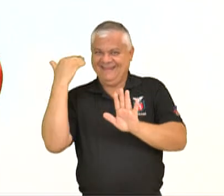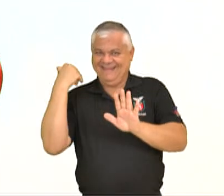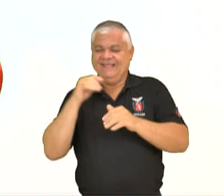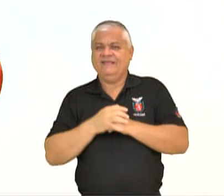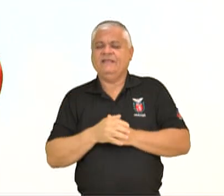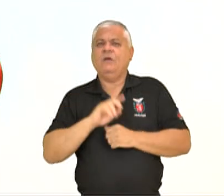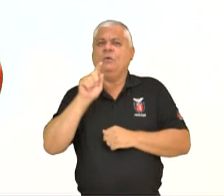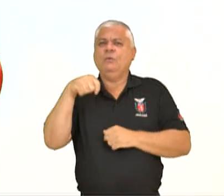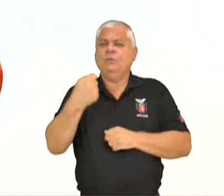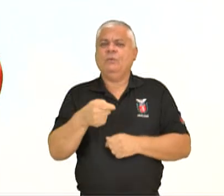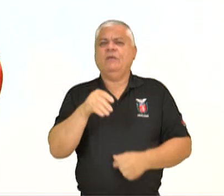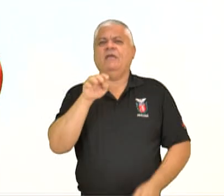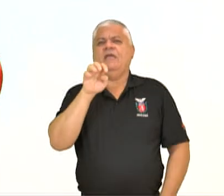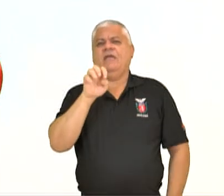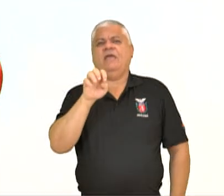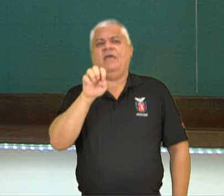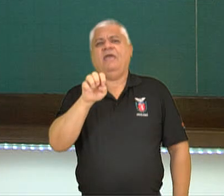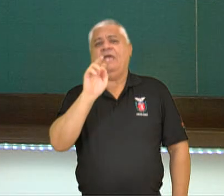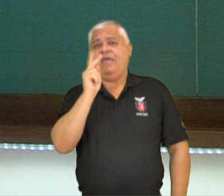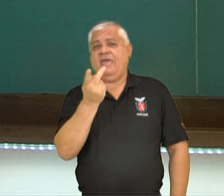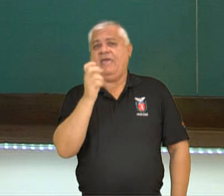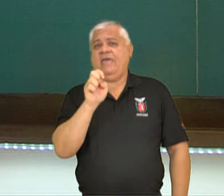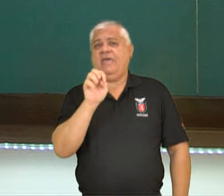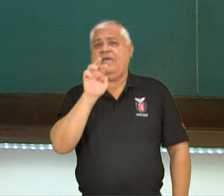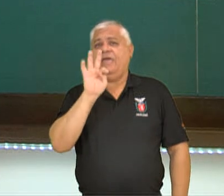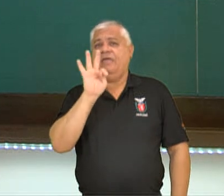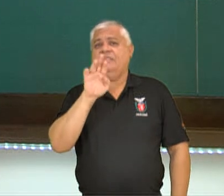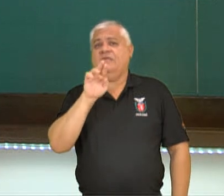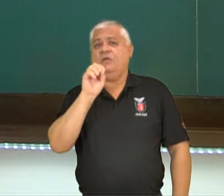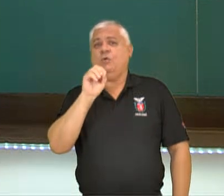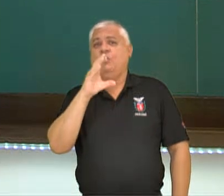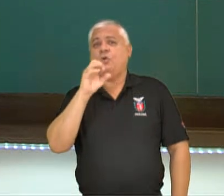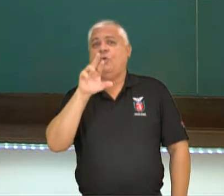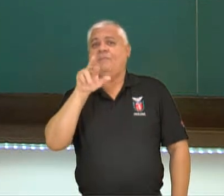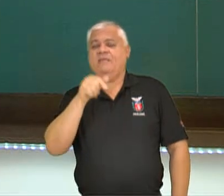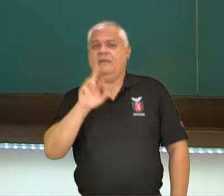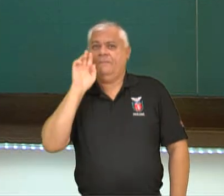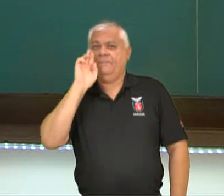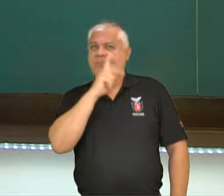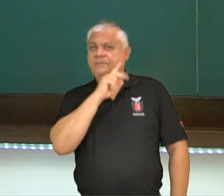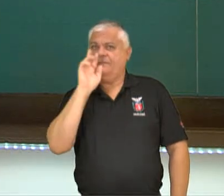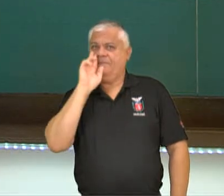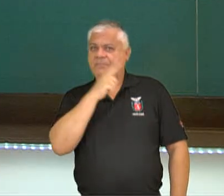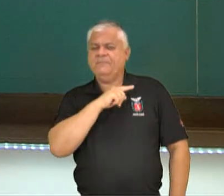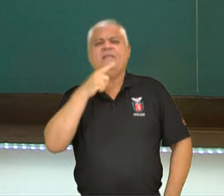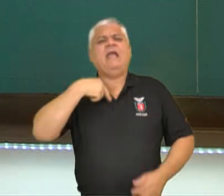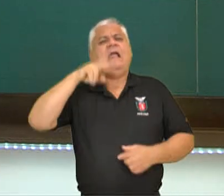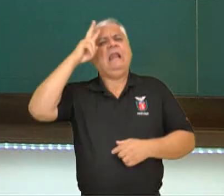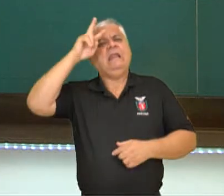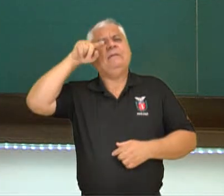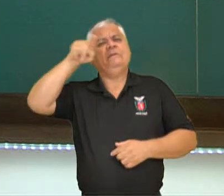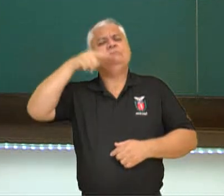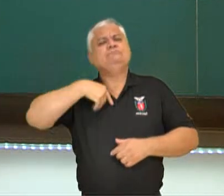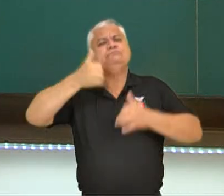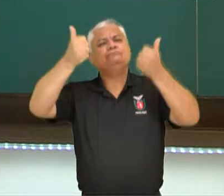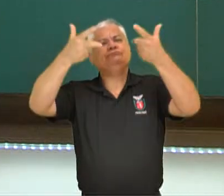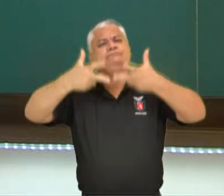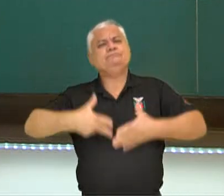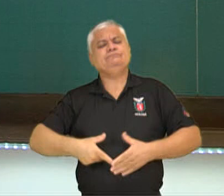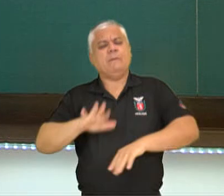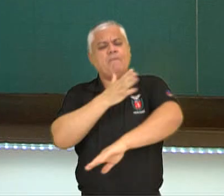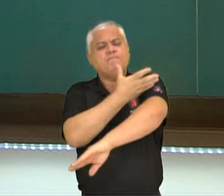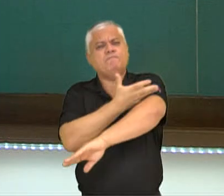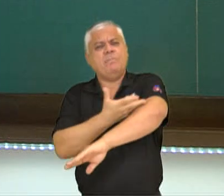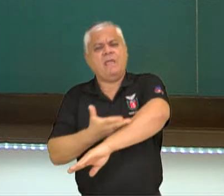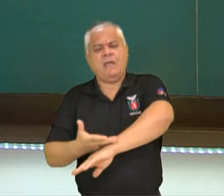Isso a gente chama de heterocromia, tá? O gato tem um olho de cada cor nesse caso. E lembra que a gente comentou que gatos brancos